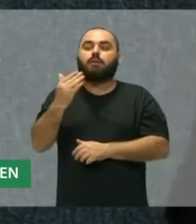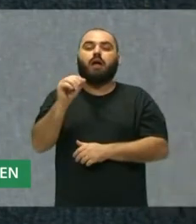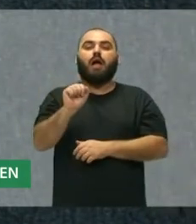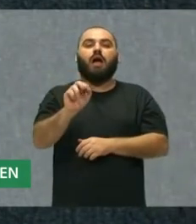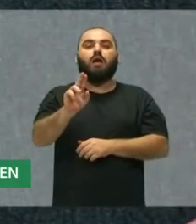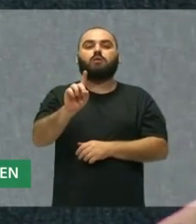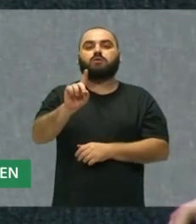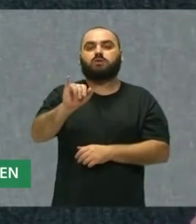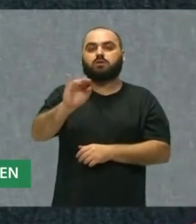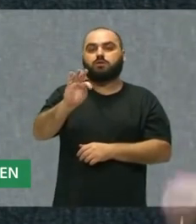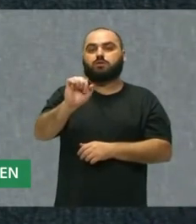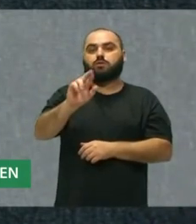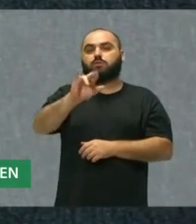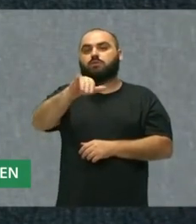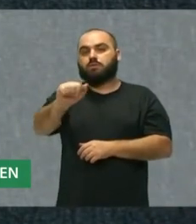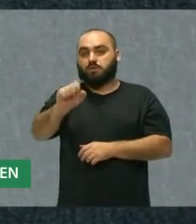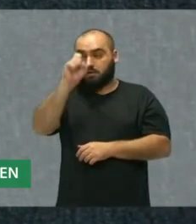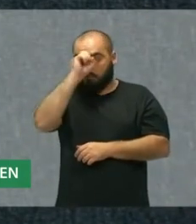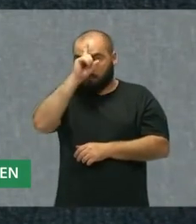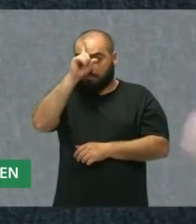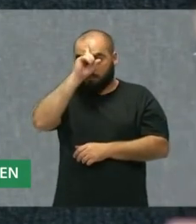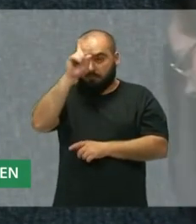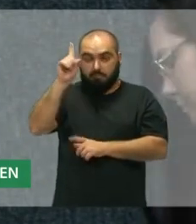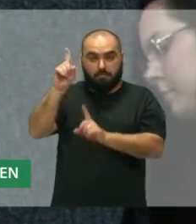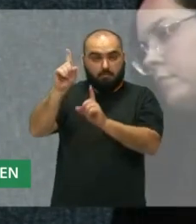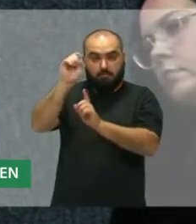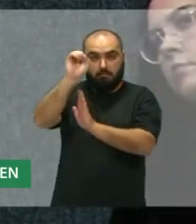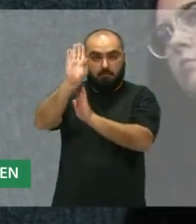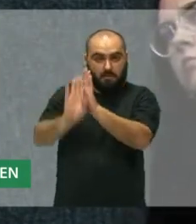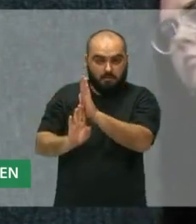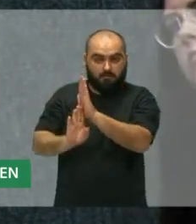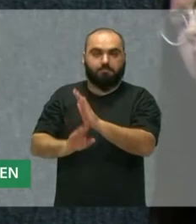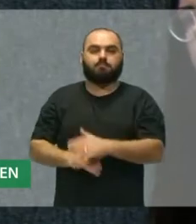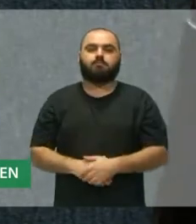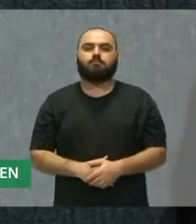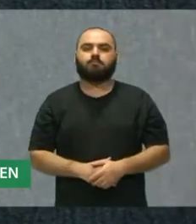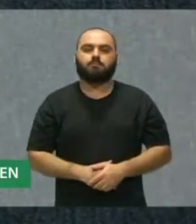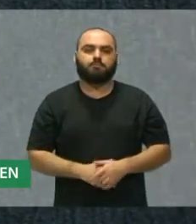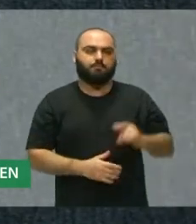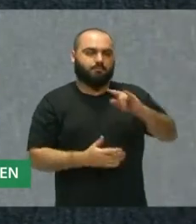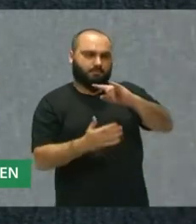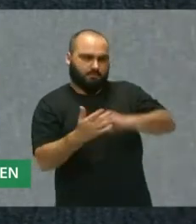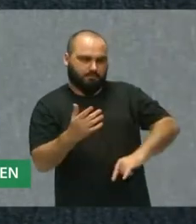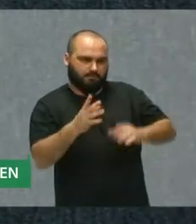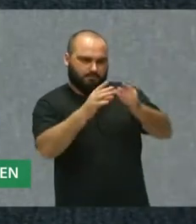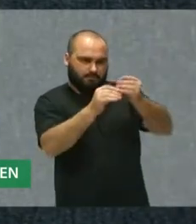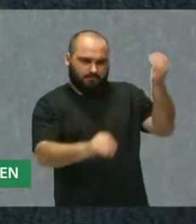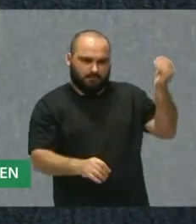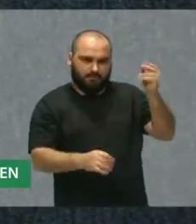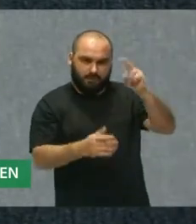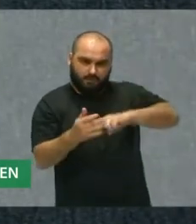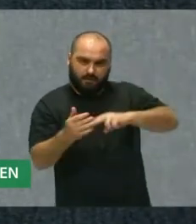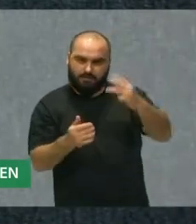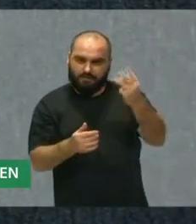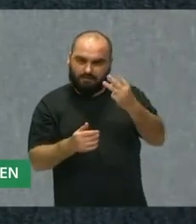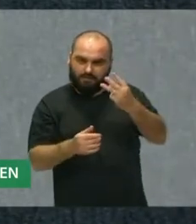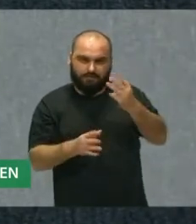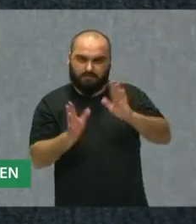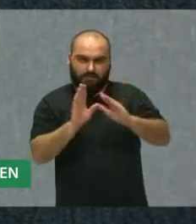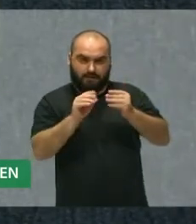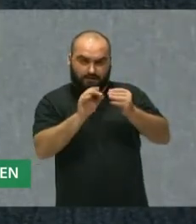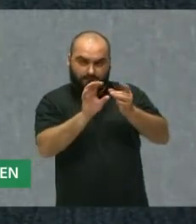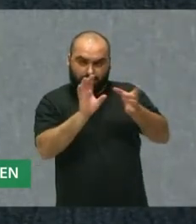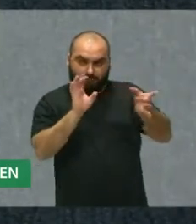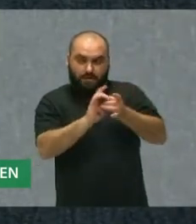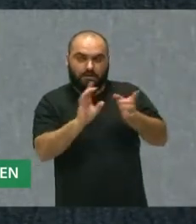na instituição hospitalar Hospital Marieta Conde Bornau de Itajaí. É um documento longo, mas eu vou ler três parágrafos. Isso não é fora do contexto,